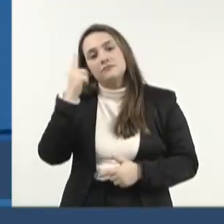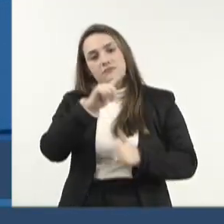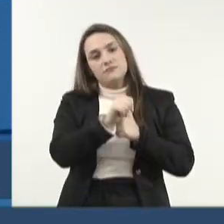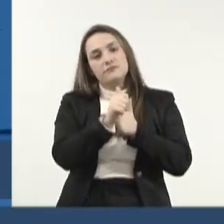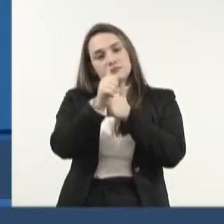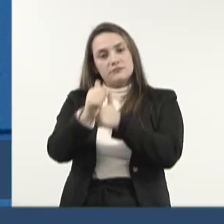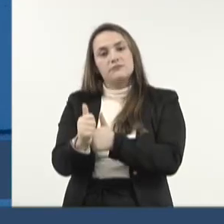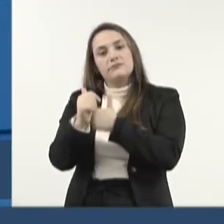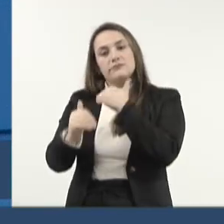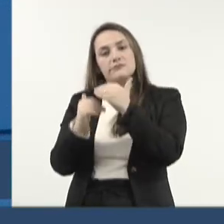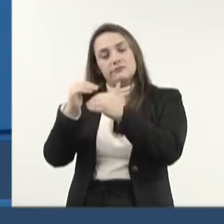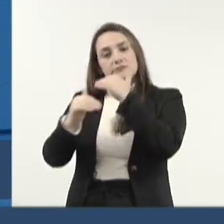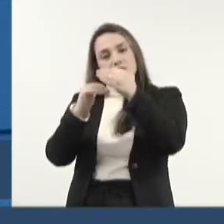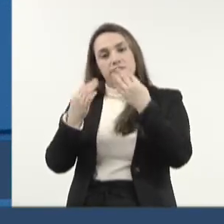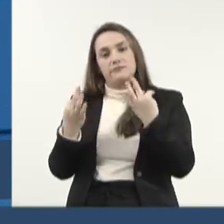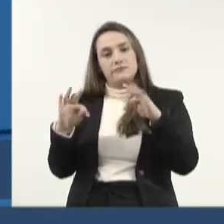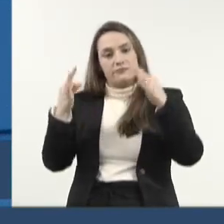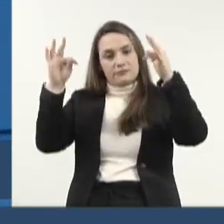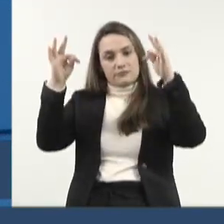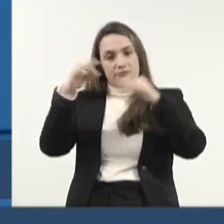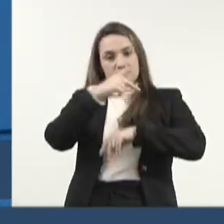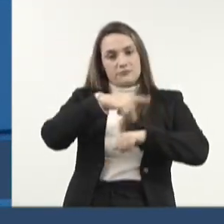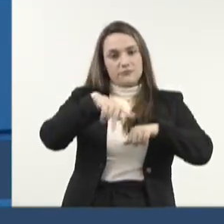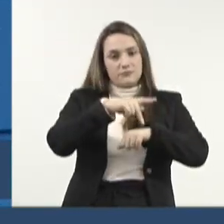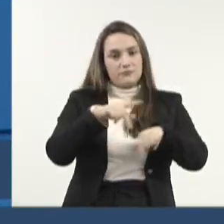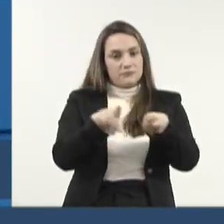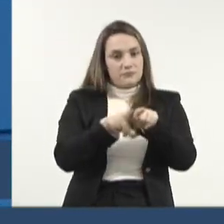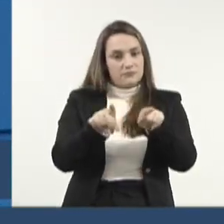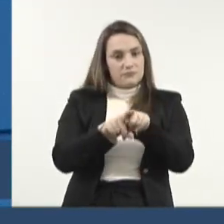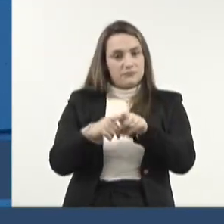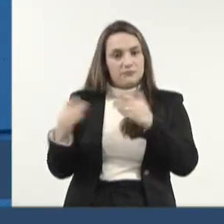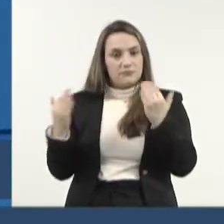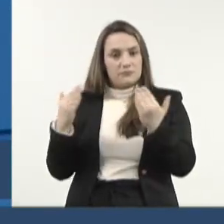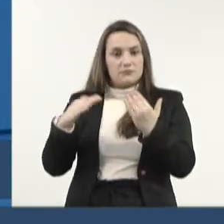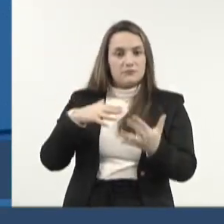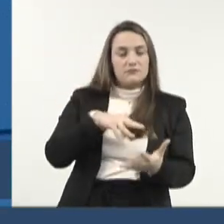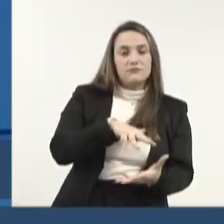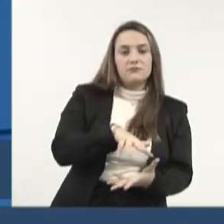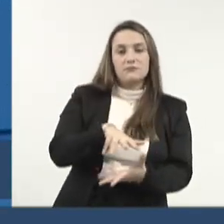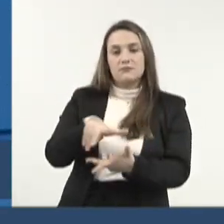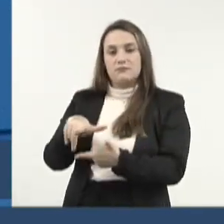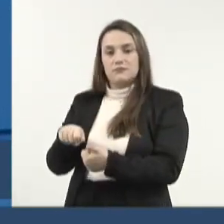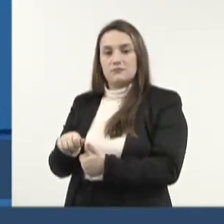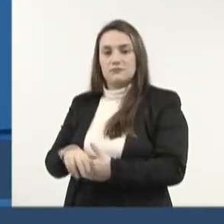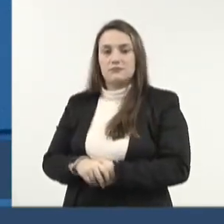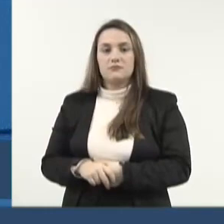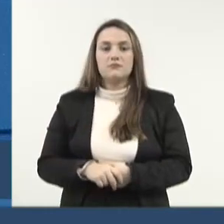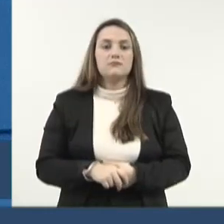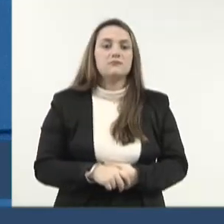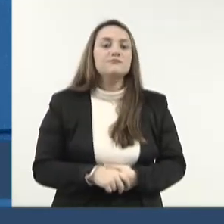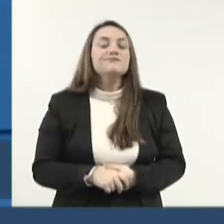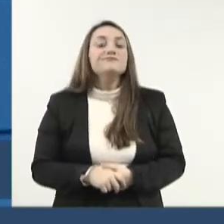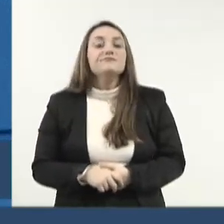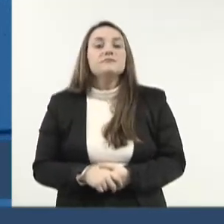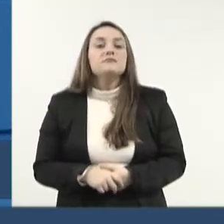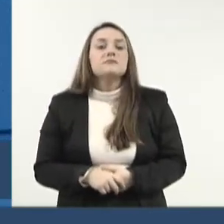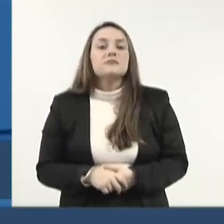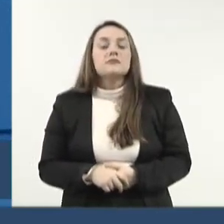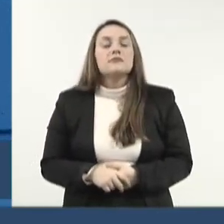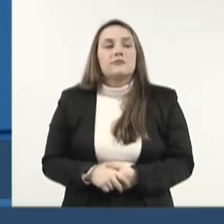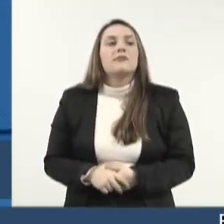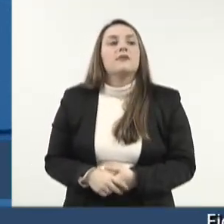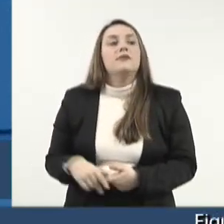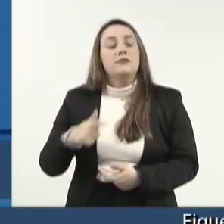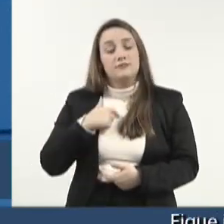o desenvolvimento tecnológico, não só no país, mas a nível mundial. Então, portanto, hoje nós daremos início e, obviamente,